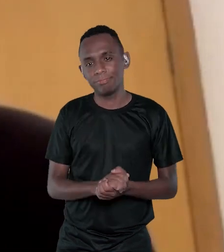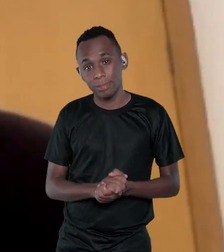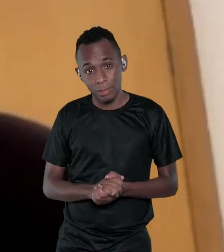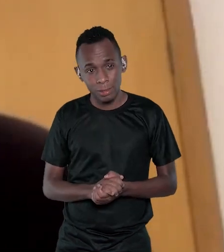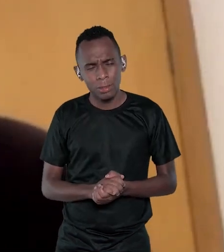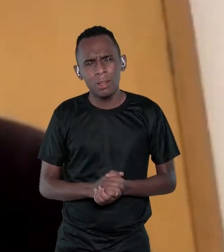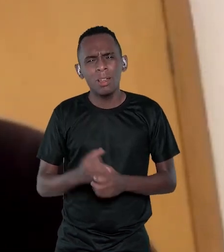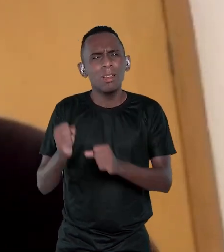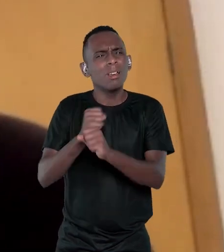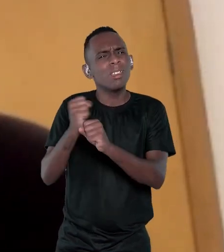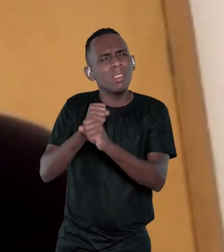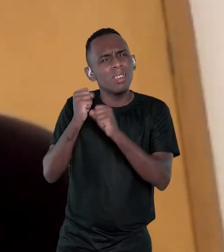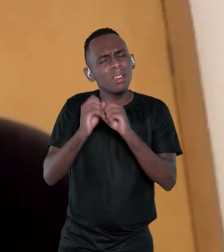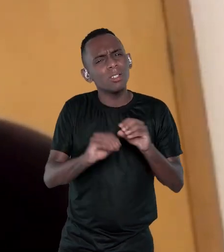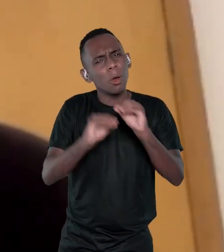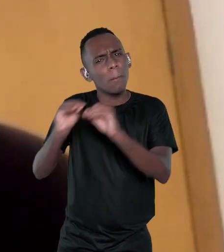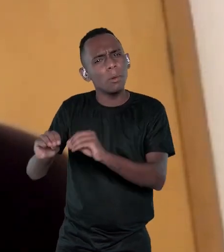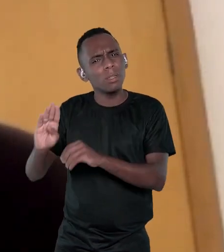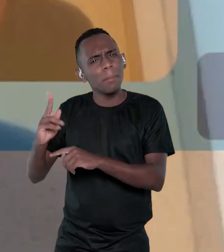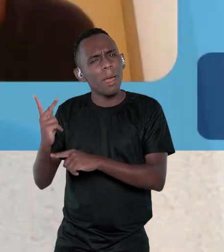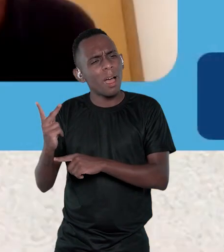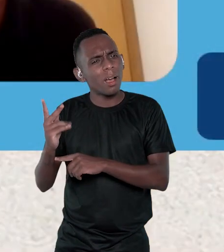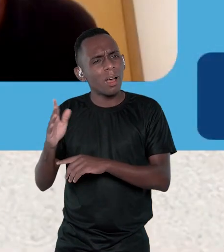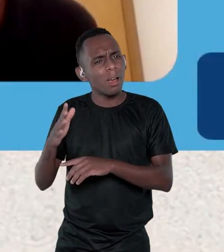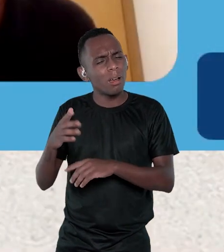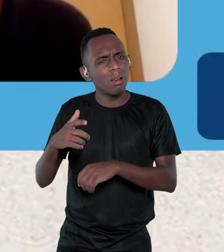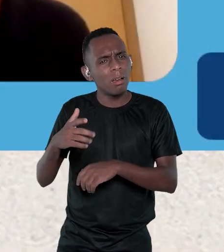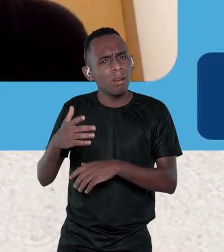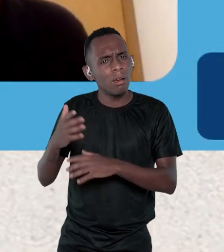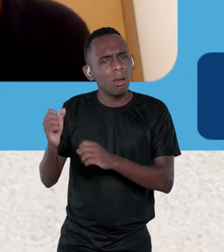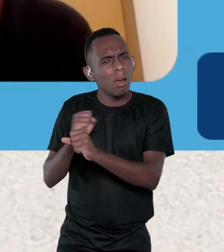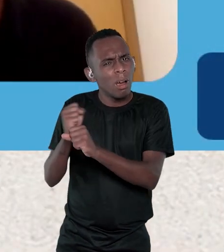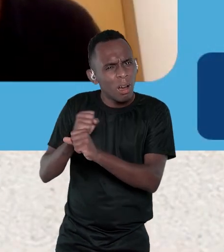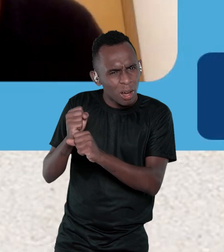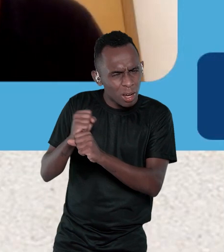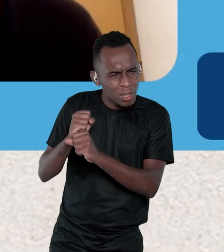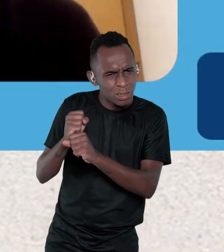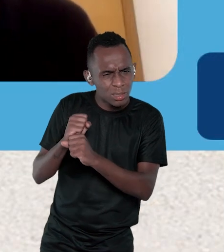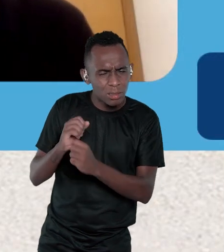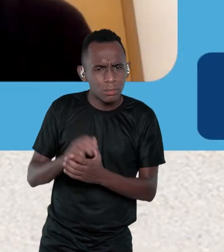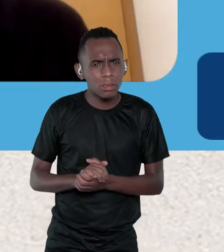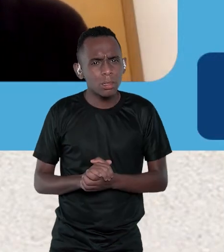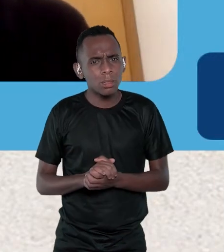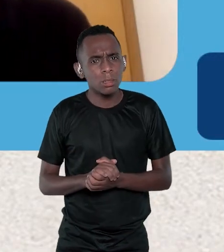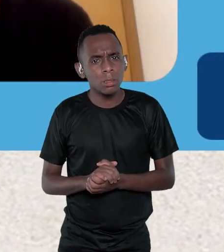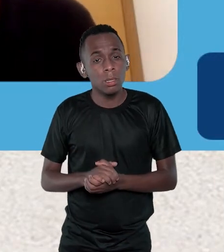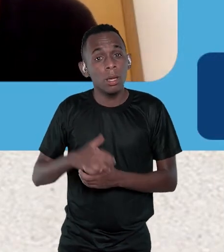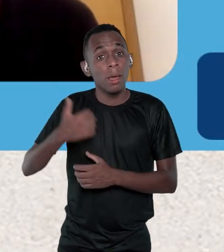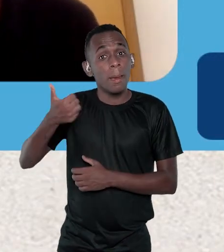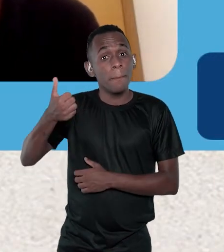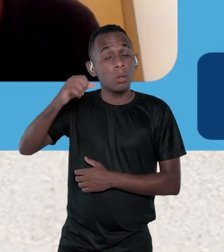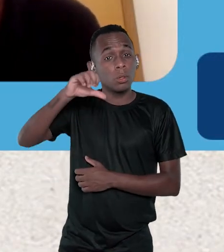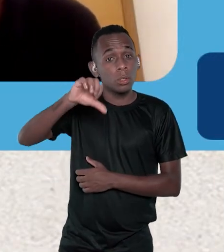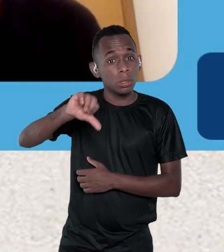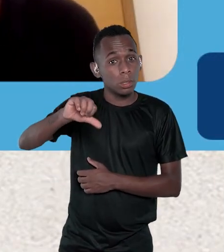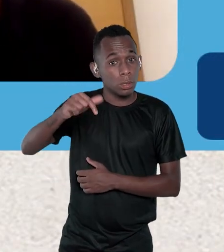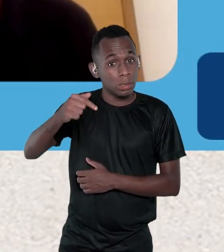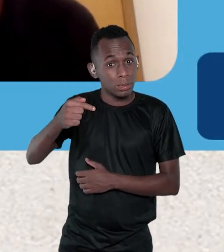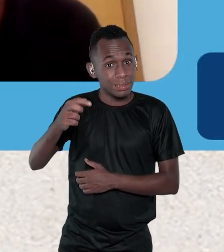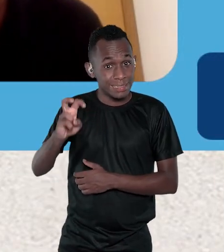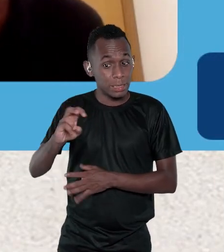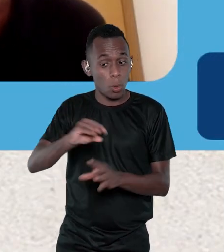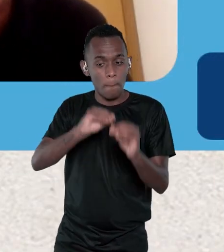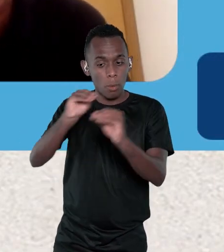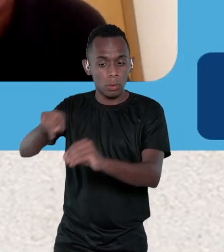Danou-se. Aí eu fui. Você mudou quando para Belo Horizonte? Foi em qual período? Na década de 70?